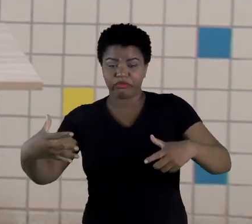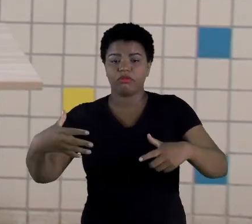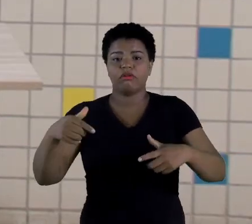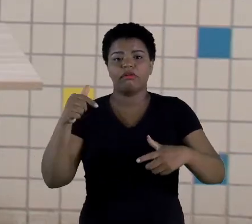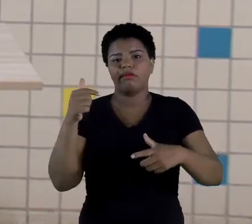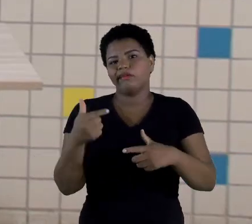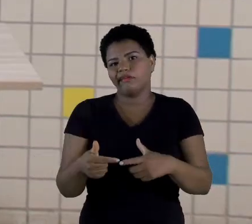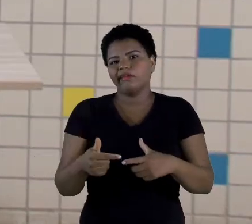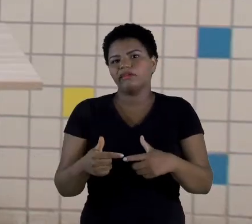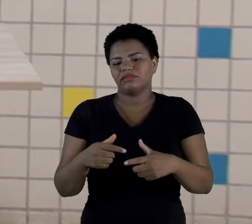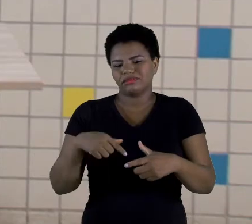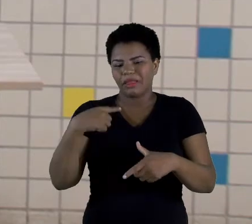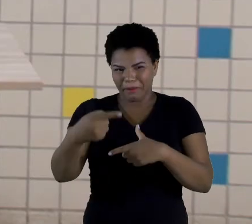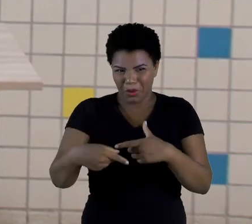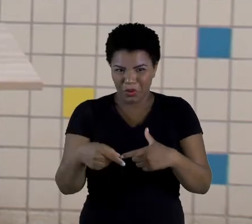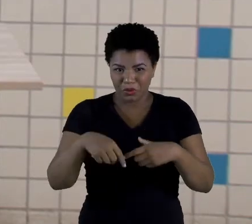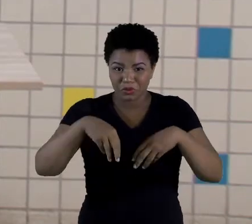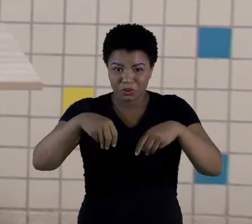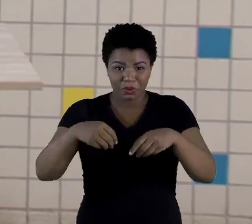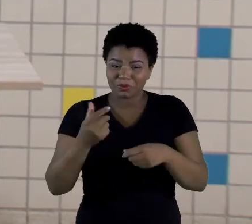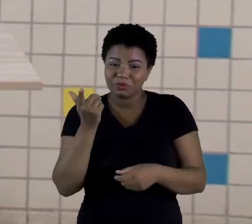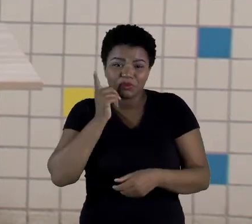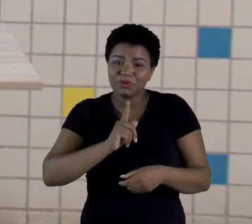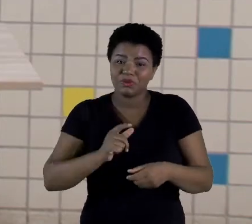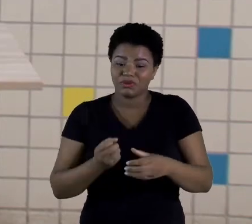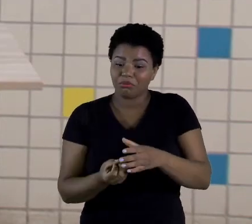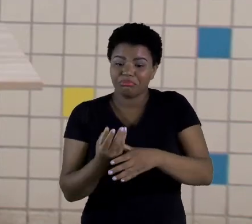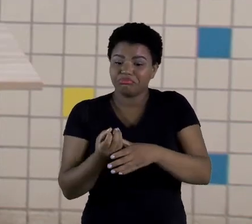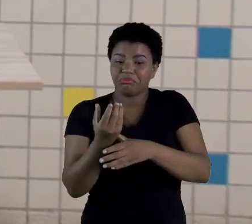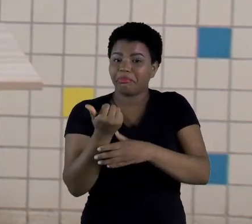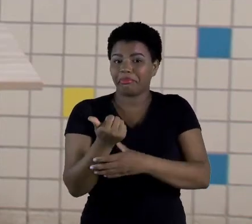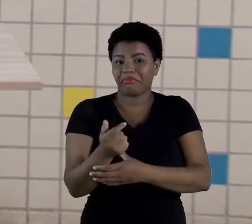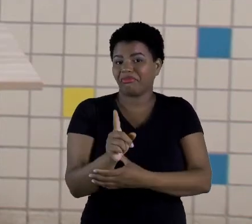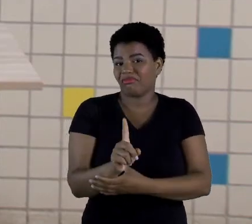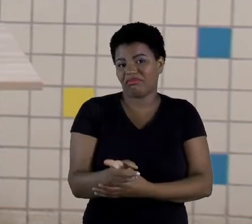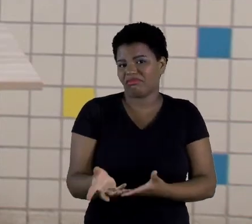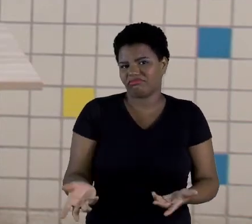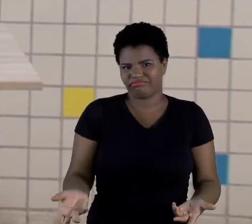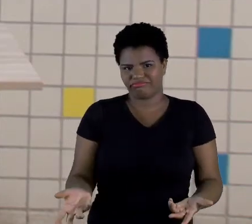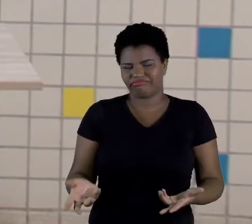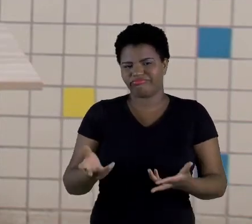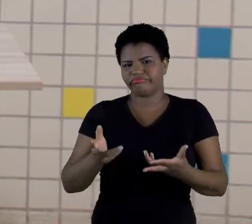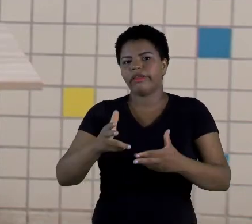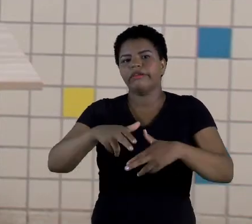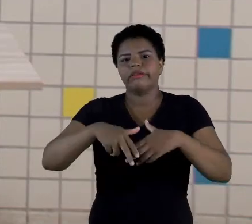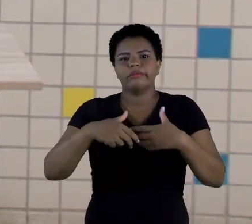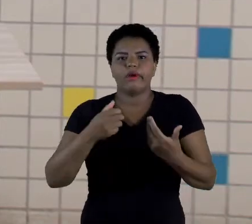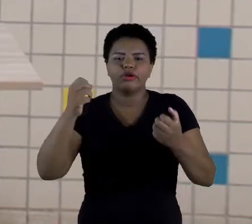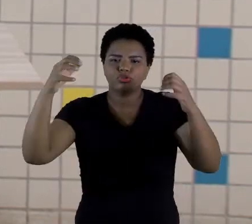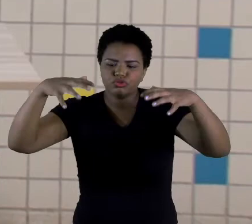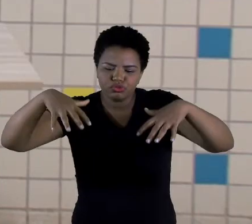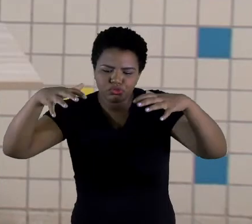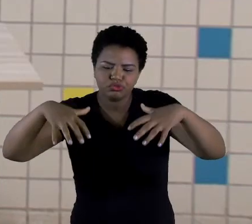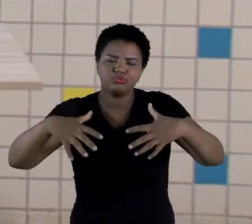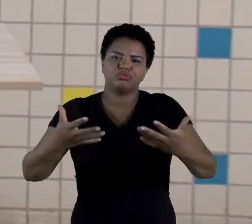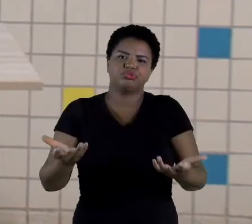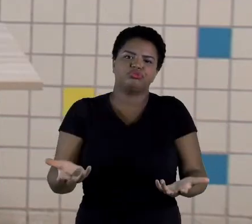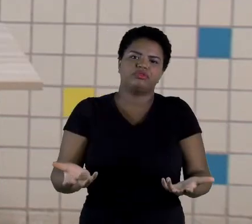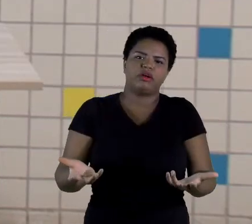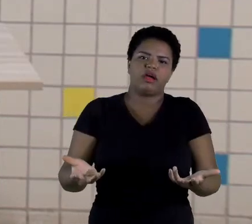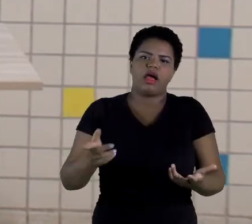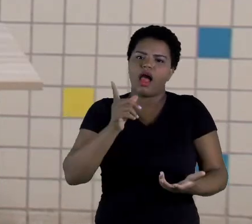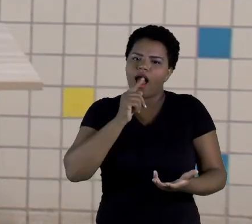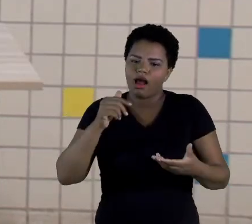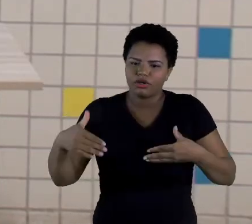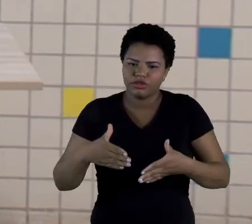algo depois, né? Então a erosão pode ser provocada pela chuva, pela água dos rios, pelo vento ou até